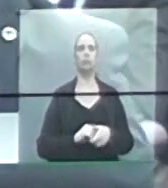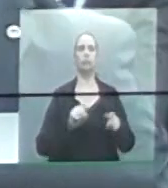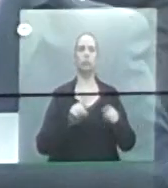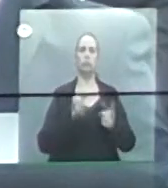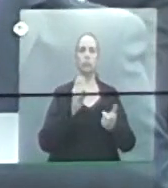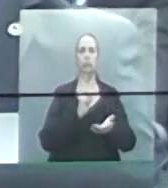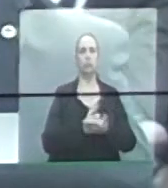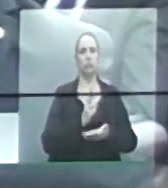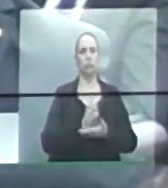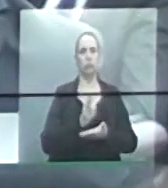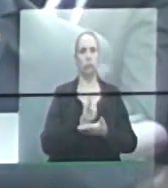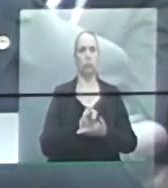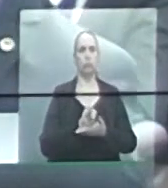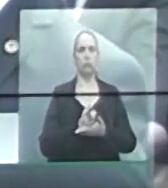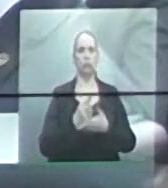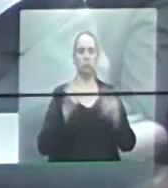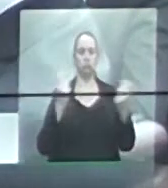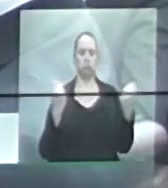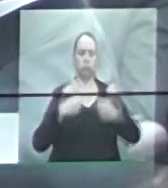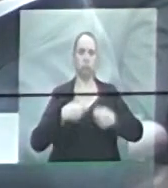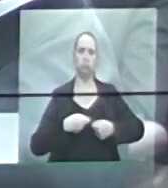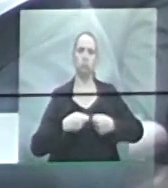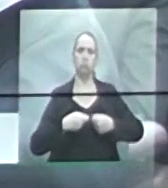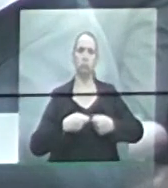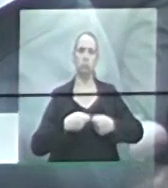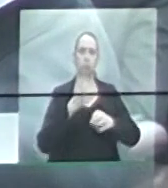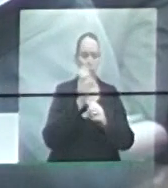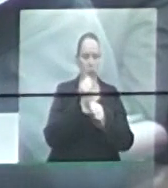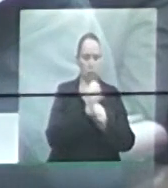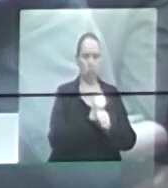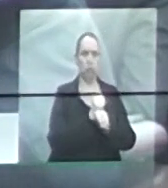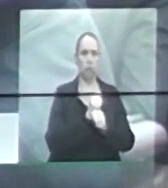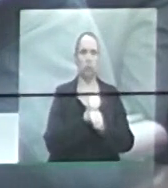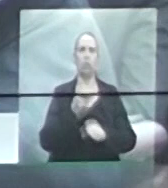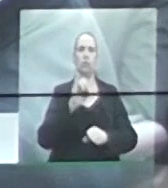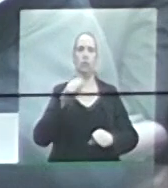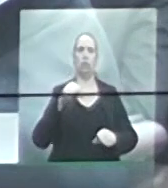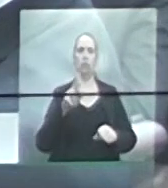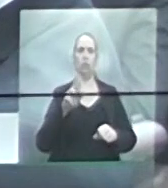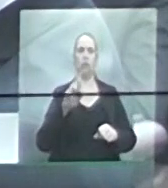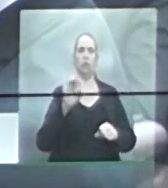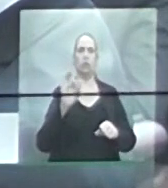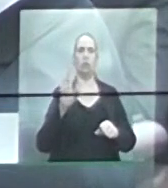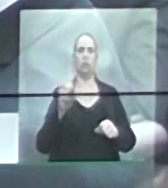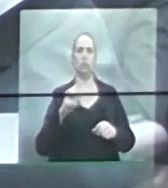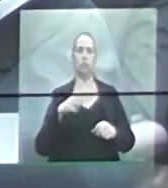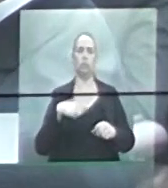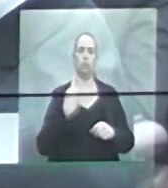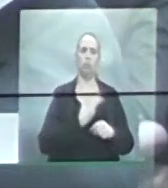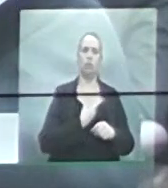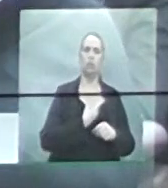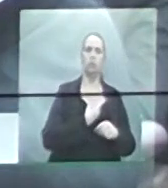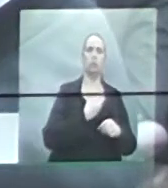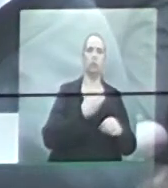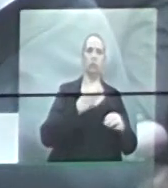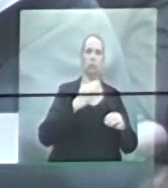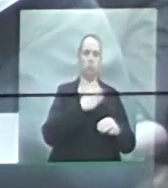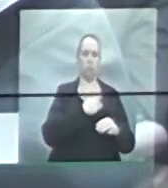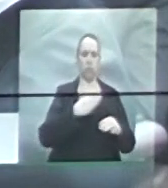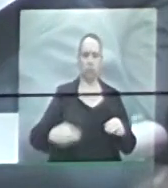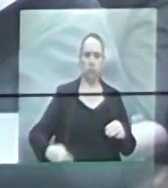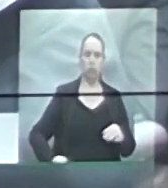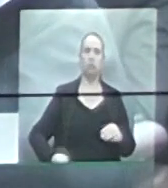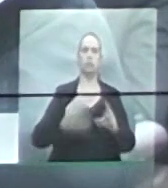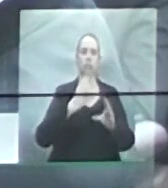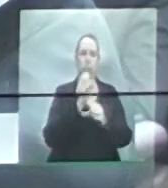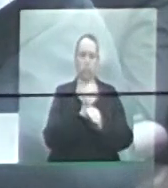e competente tesoureiro negro, que aqui está também, lá que passa o nosso ministro da Fazenda, lá da Santa Casa, e